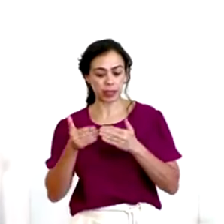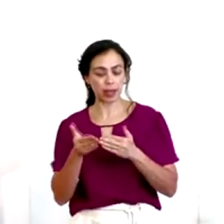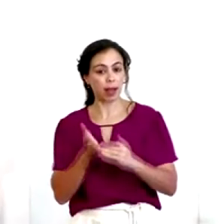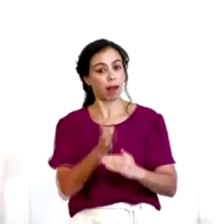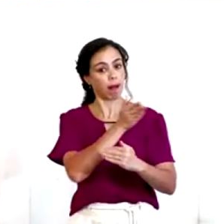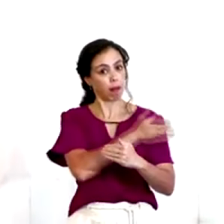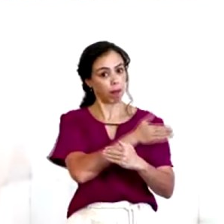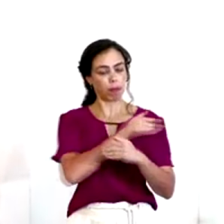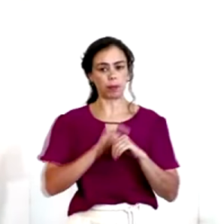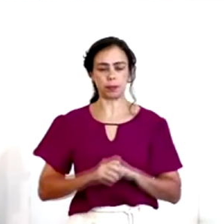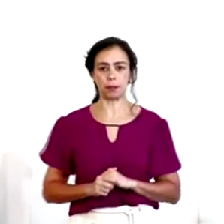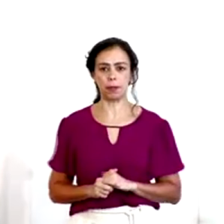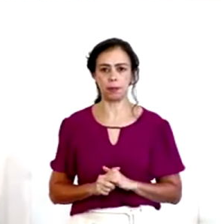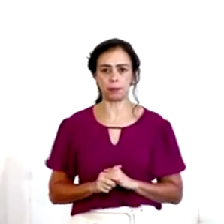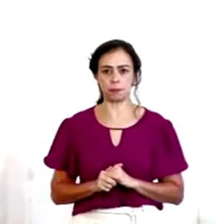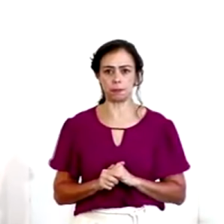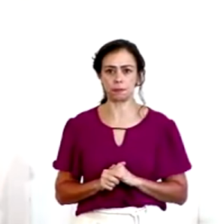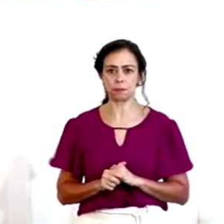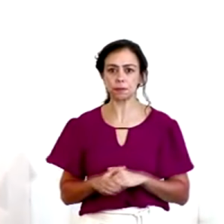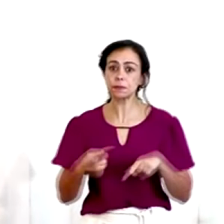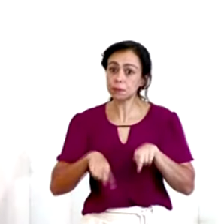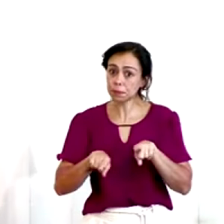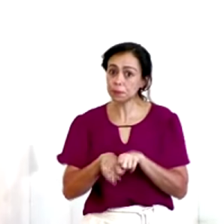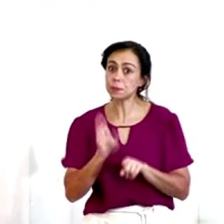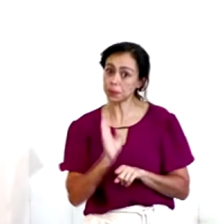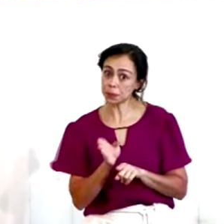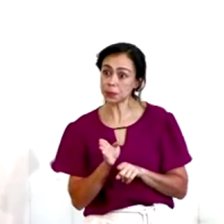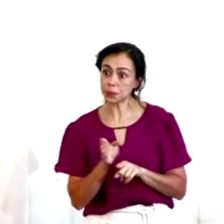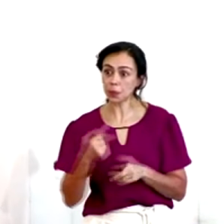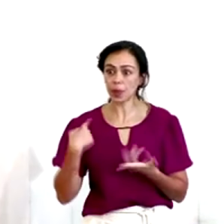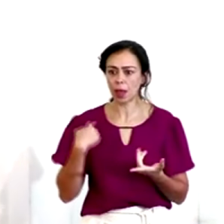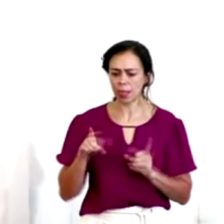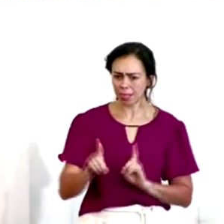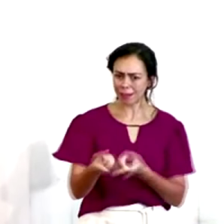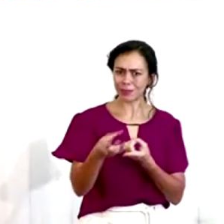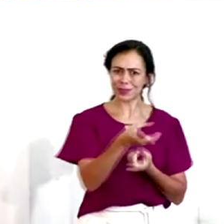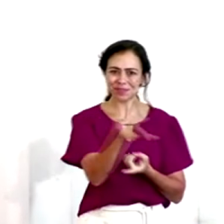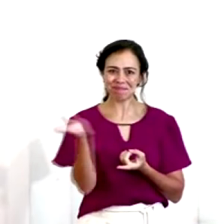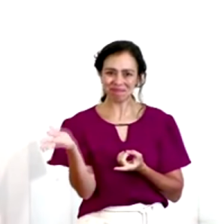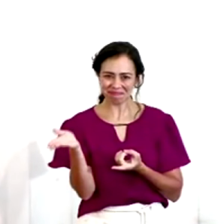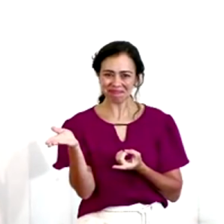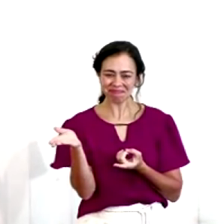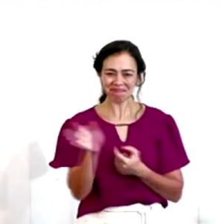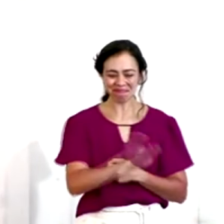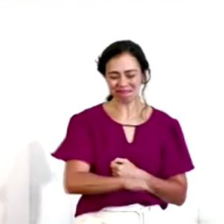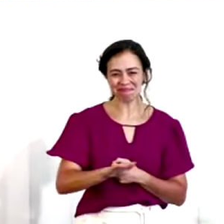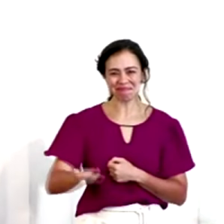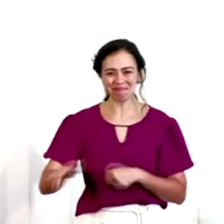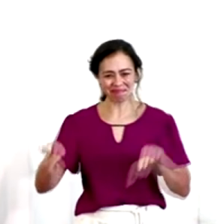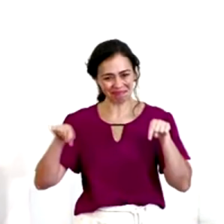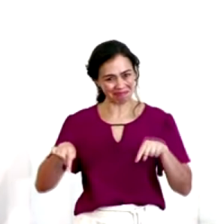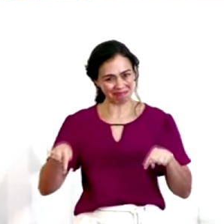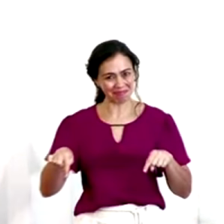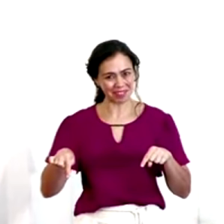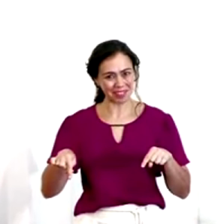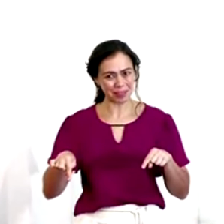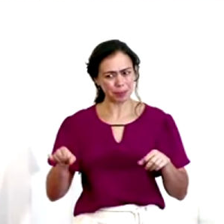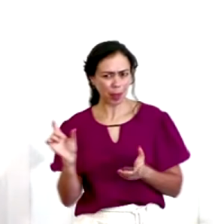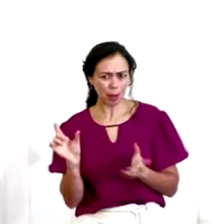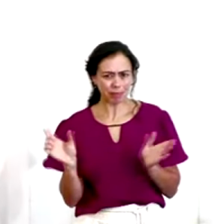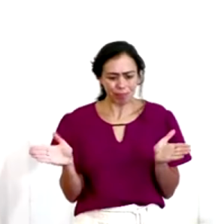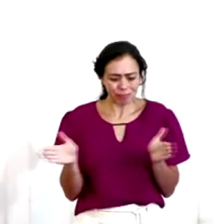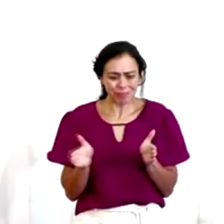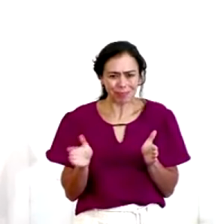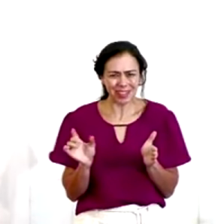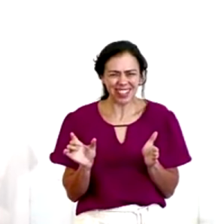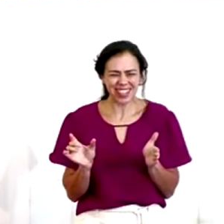um desenho, certo? A todas as crianças que estão aqui, algumas poucas, mas vamos ao